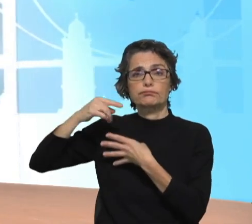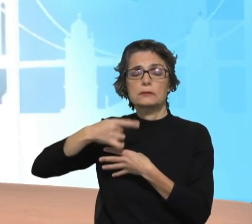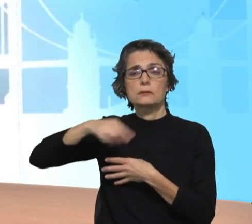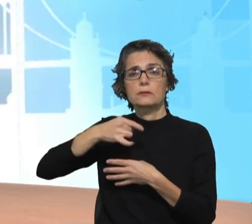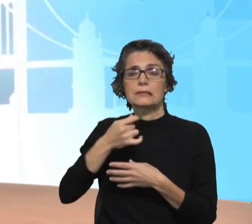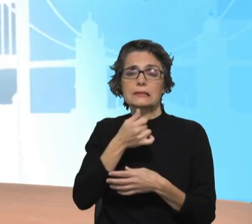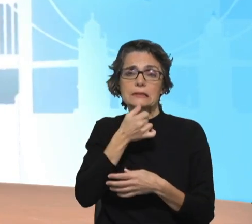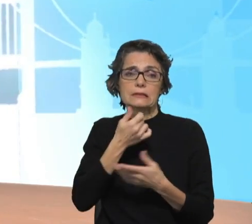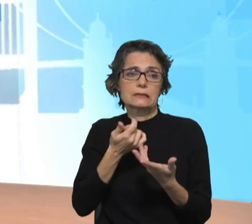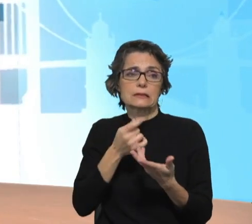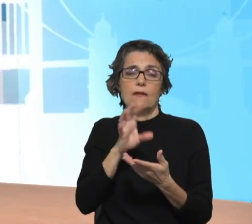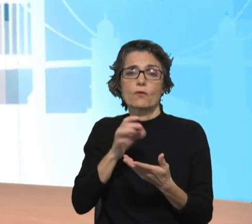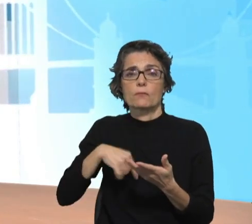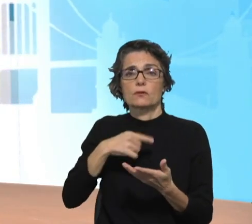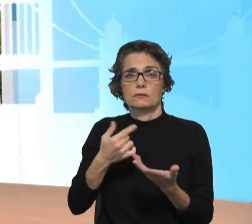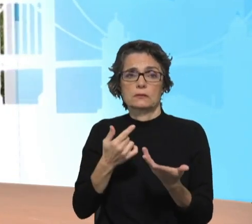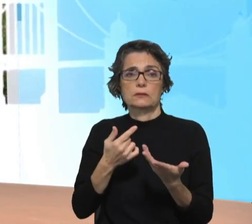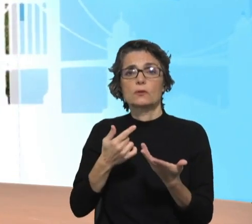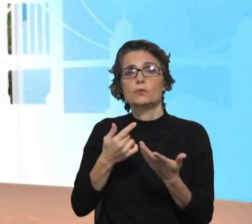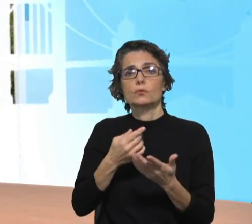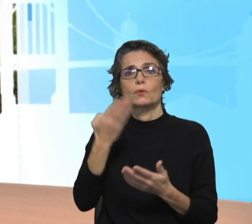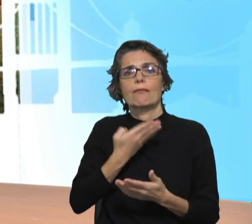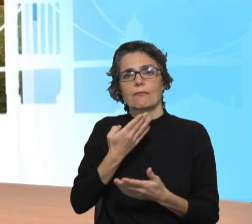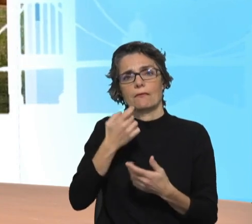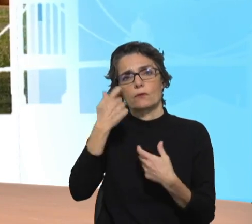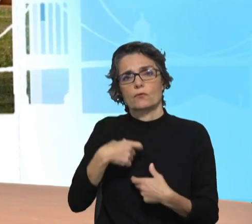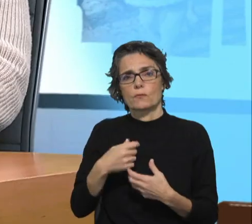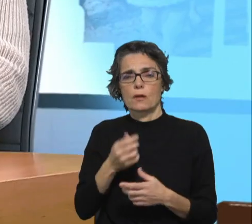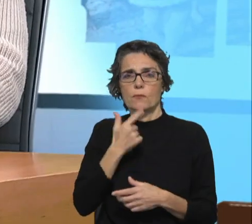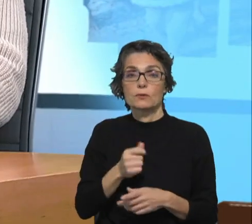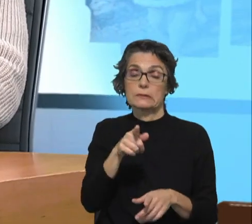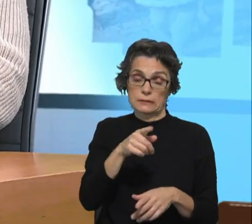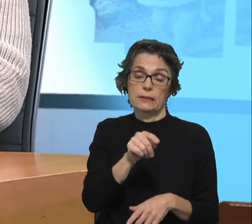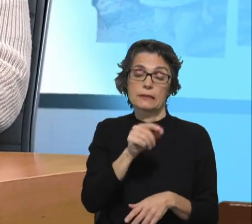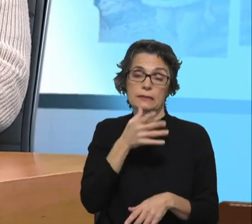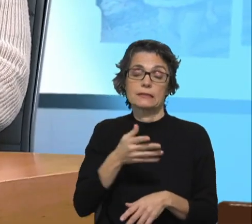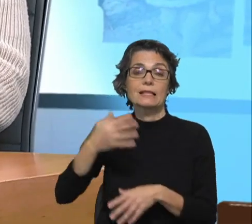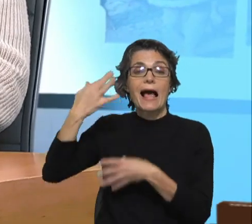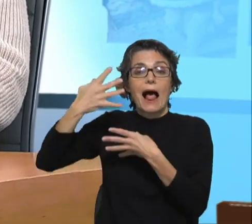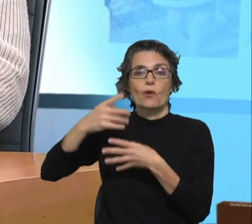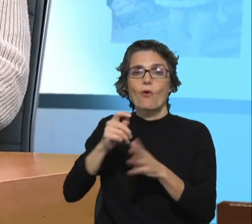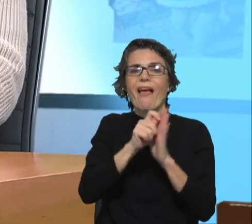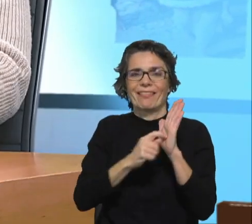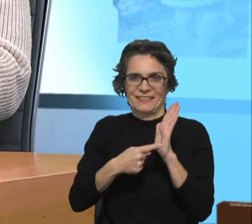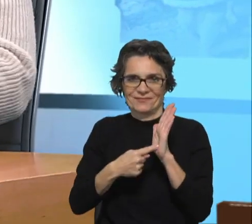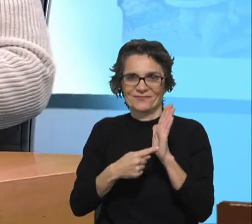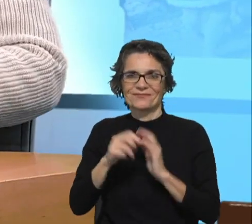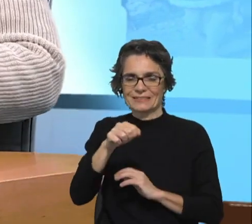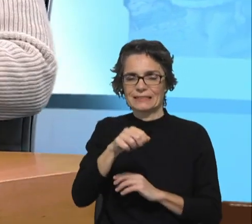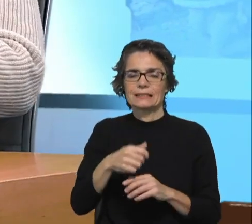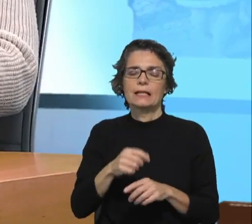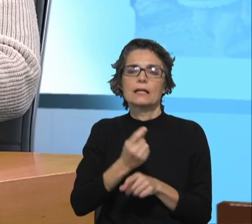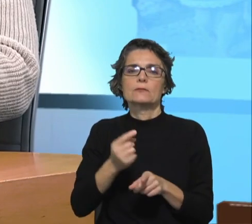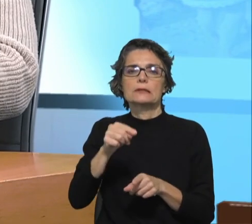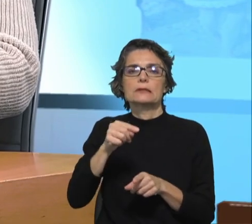os direitos humanos. É isso que está em causa? Ele até fala da algoética. Sim, exatamente, sim. Sim, porque os algoritmos são